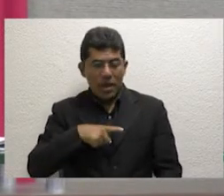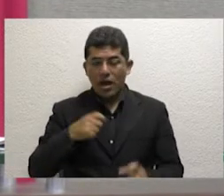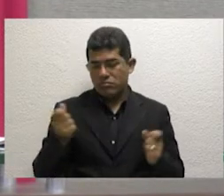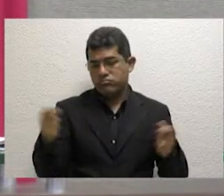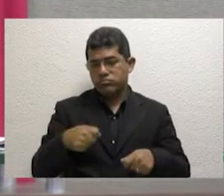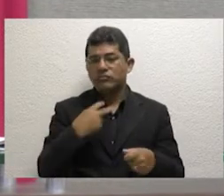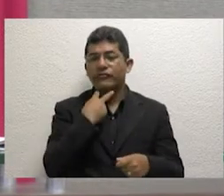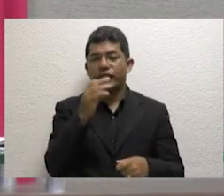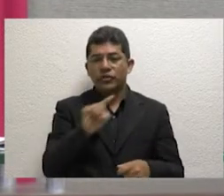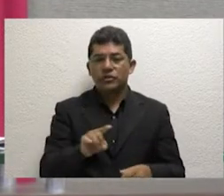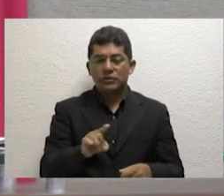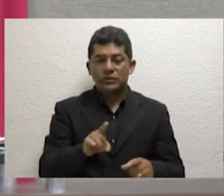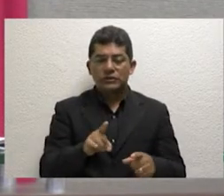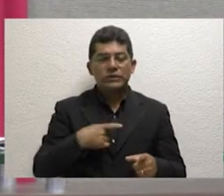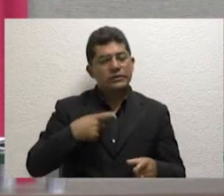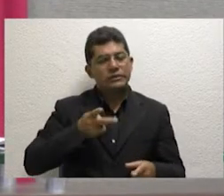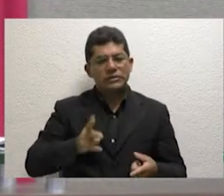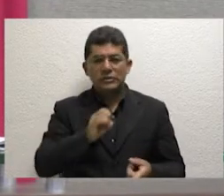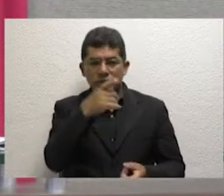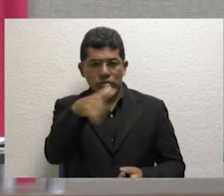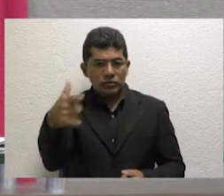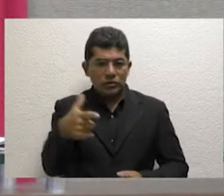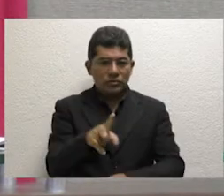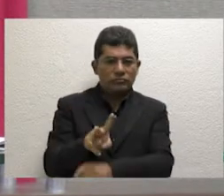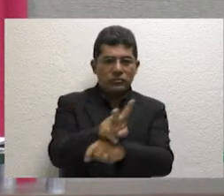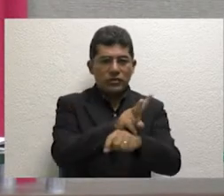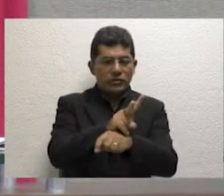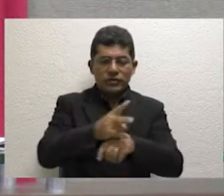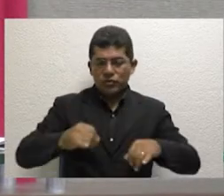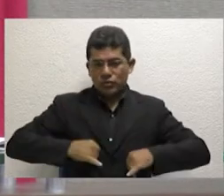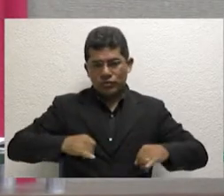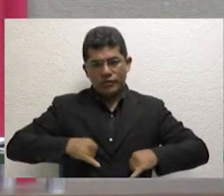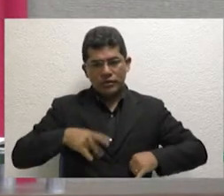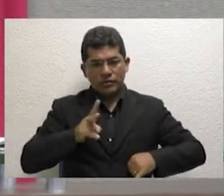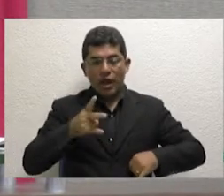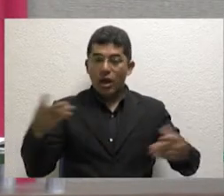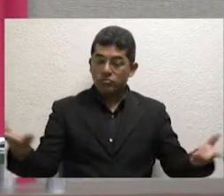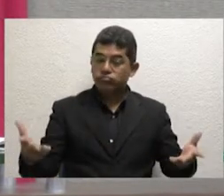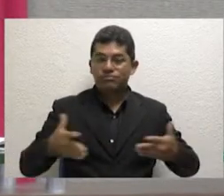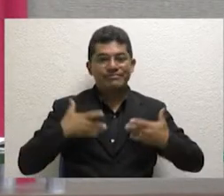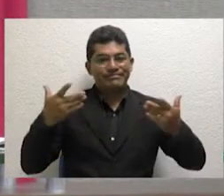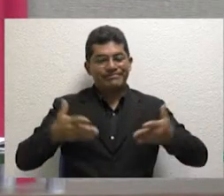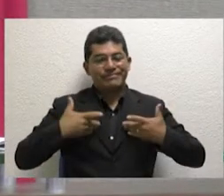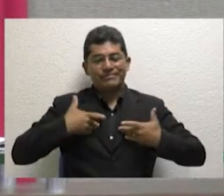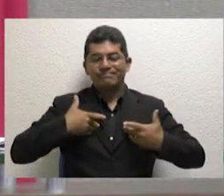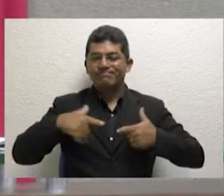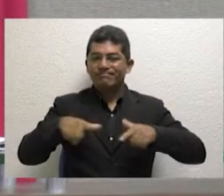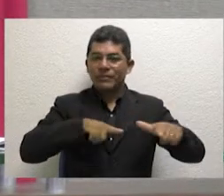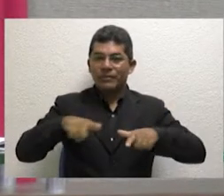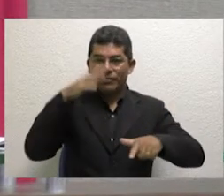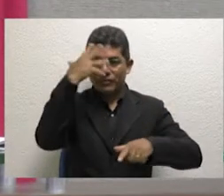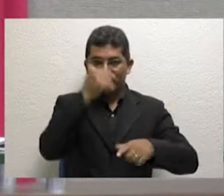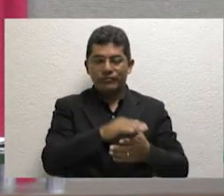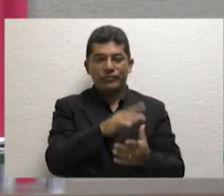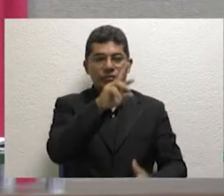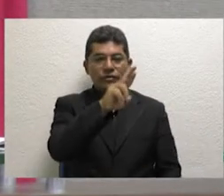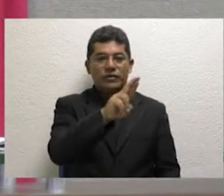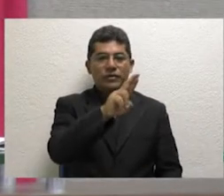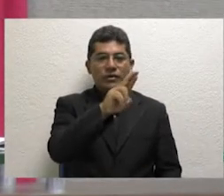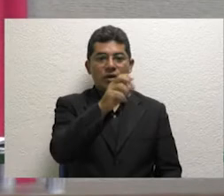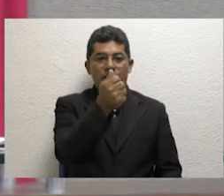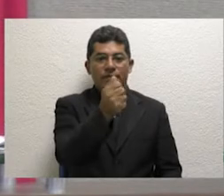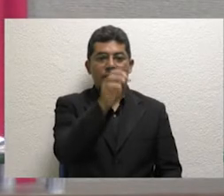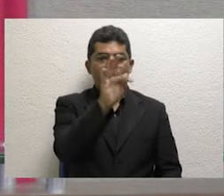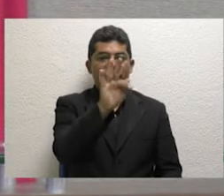Vai ser sempre massacrada. E isso nos alegrou muito esse trabalho brilhante que o doutor Rafael tem feito